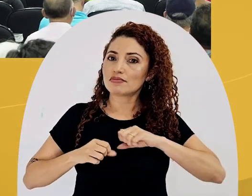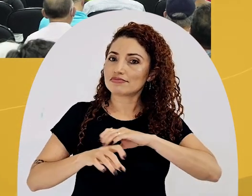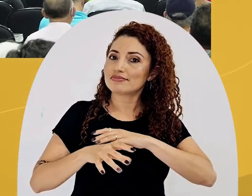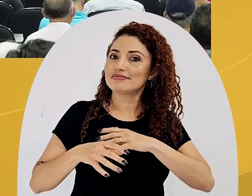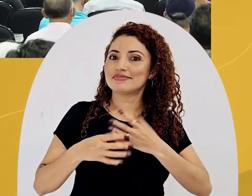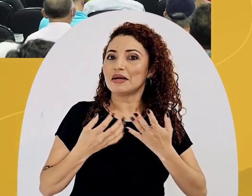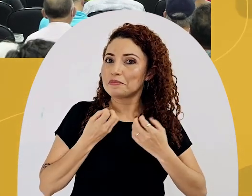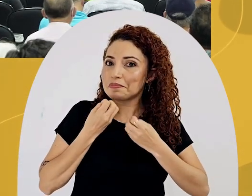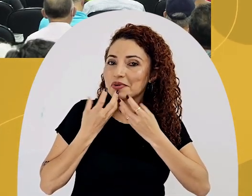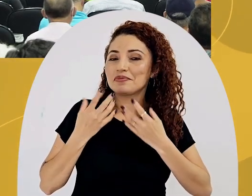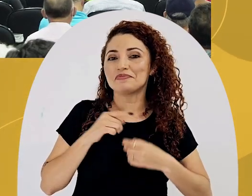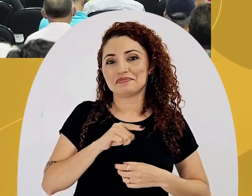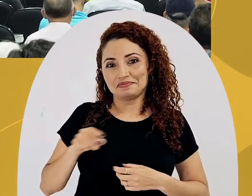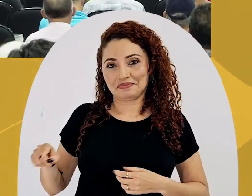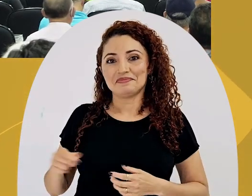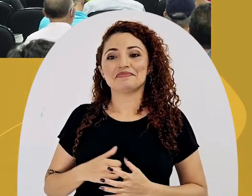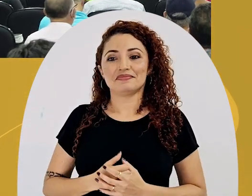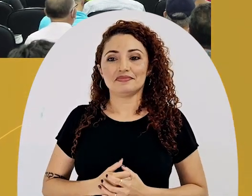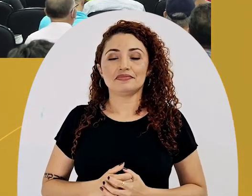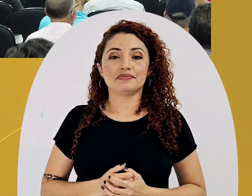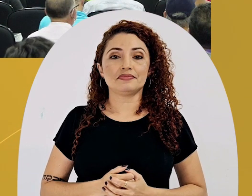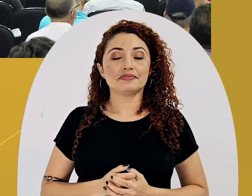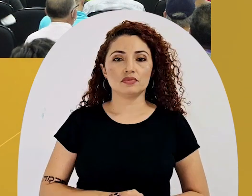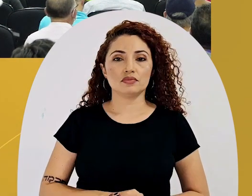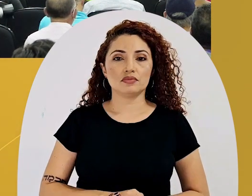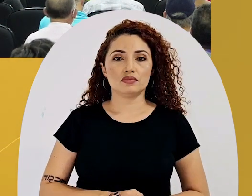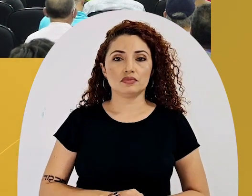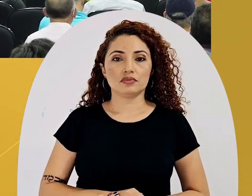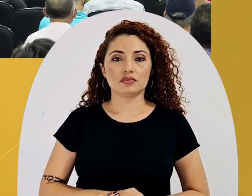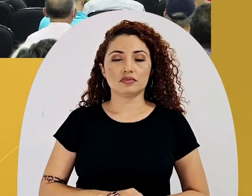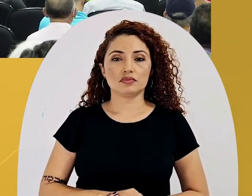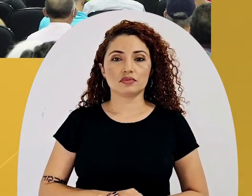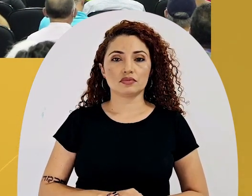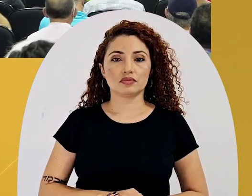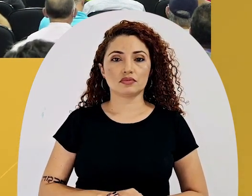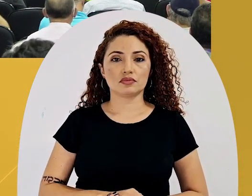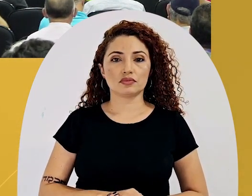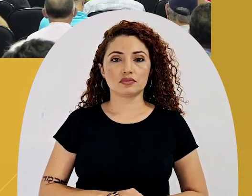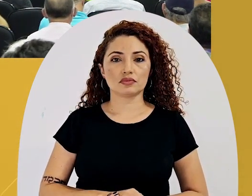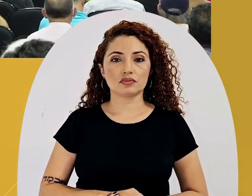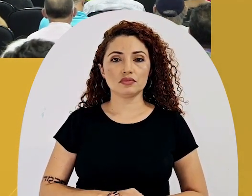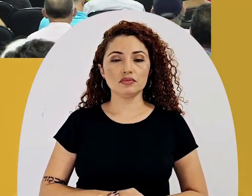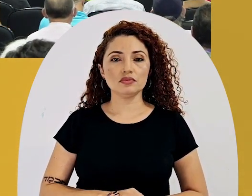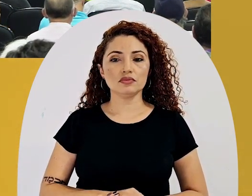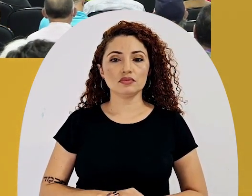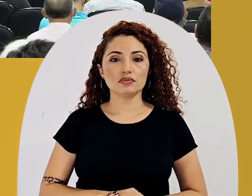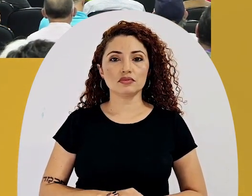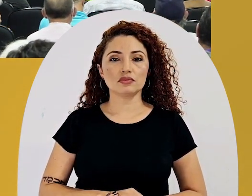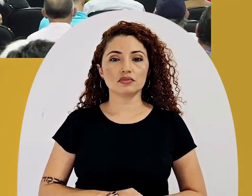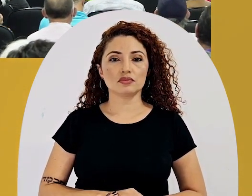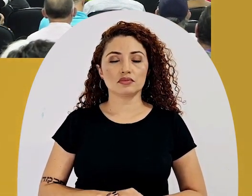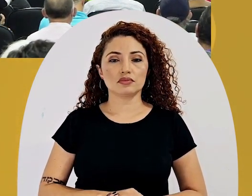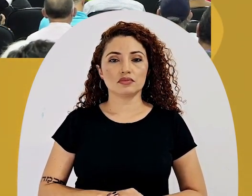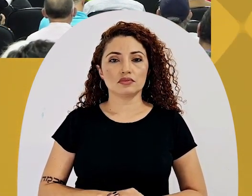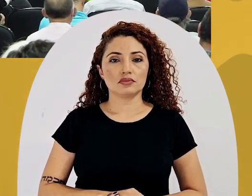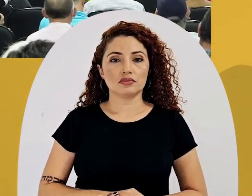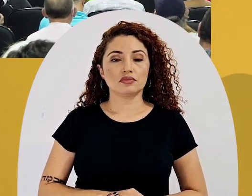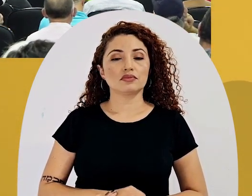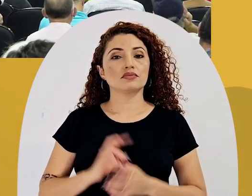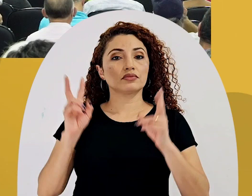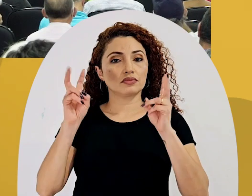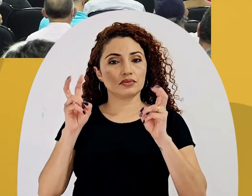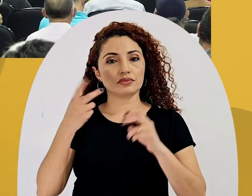Pessoal, e como que, né, isso vai impactar negativamente, né, na saúde das pessoas, né?